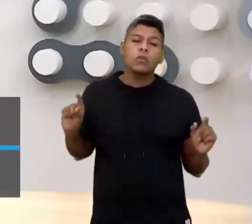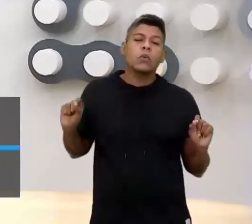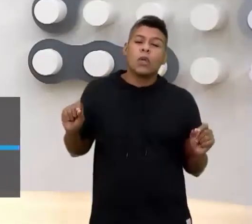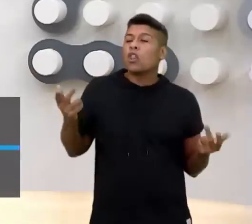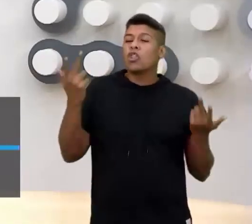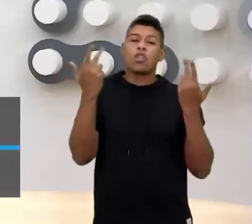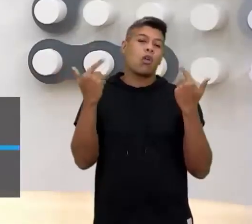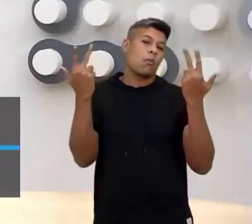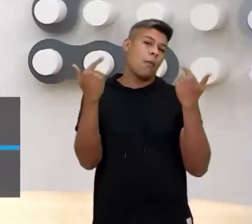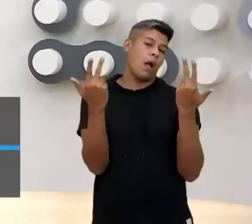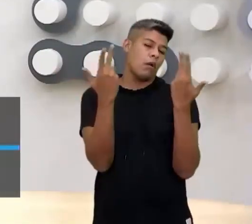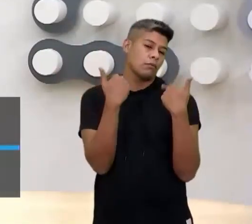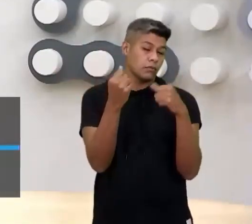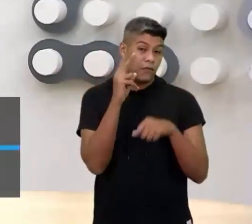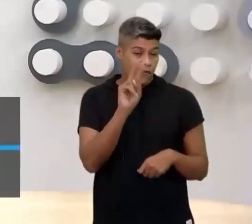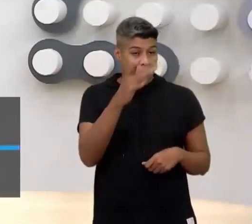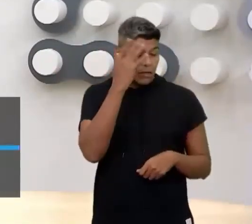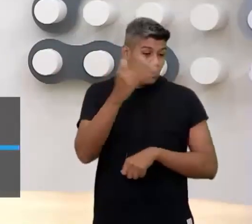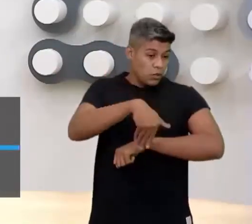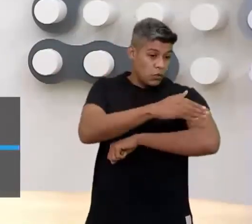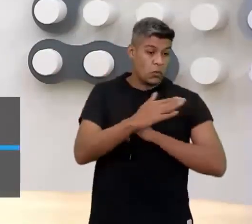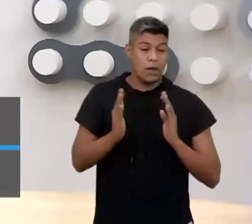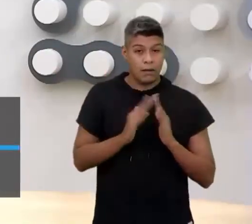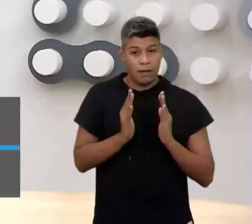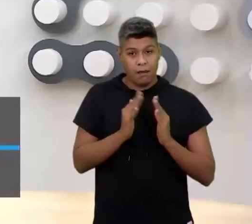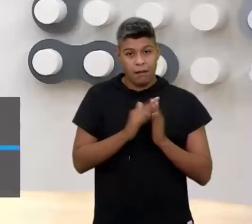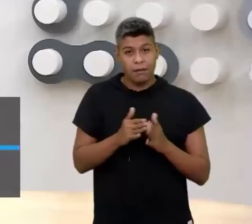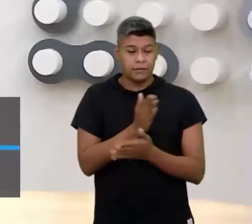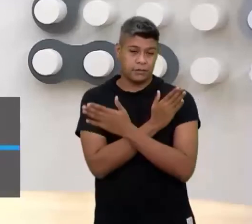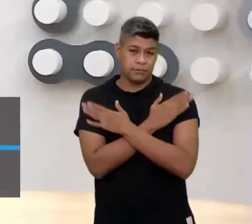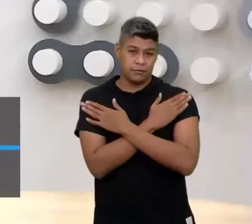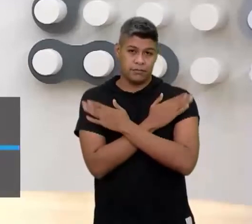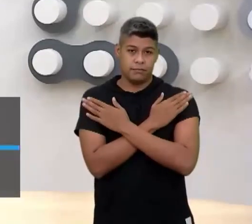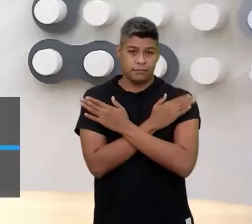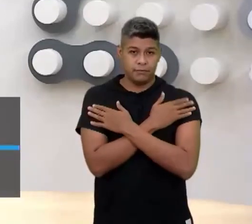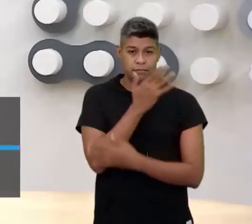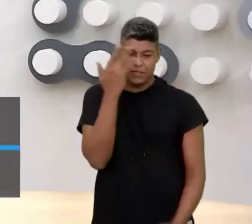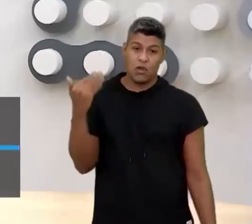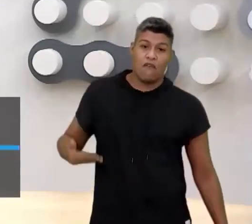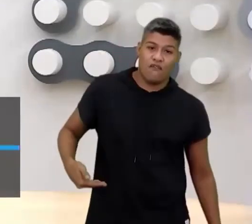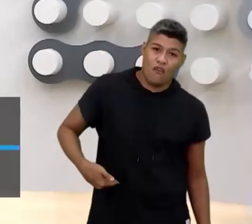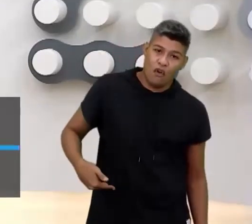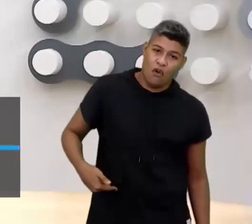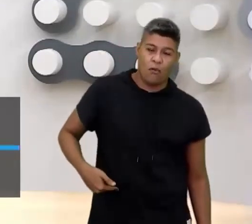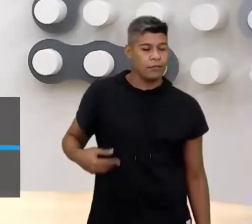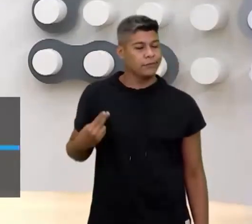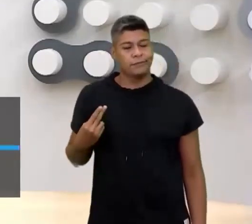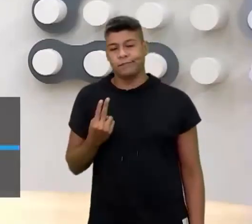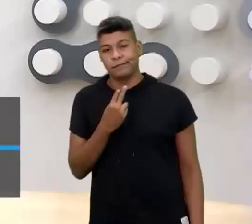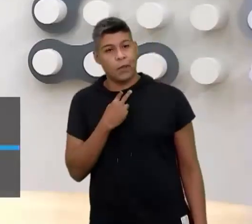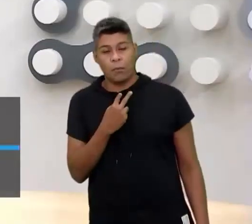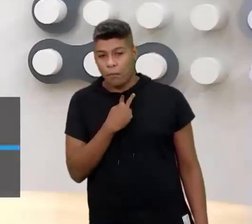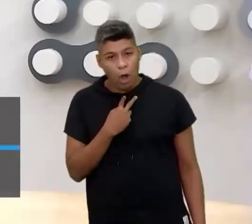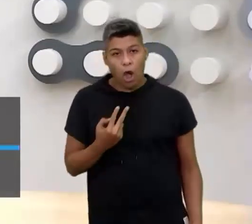aspas, normal. Você vê pessoas nas ruas, né, pessoas desempregadas, pessoas passando fome, e isso não pode ser